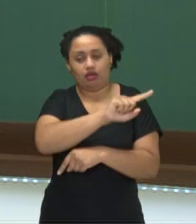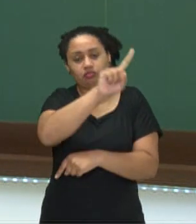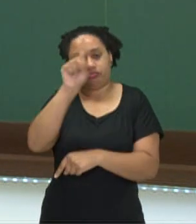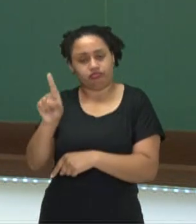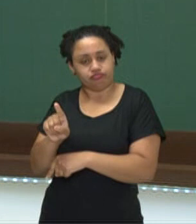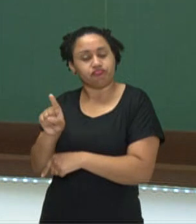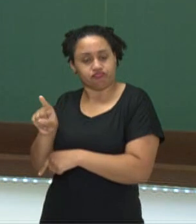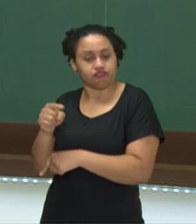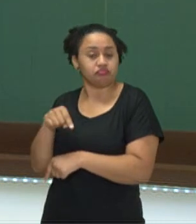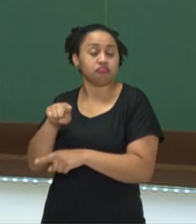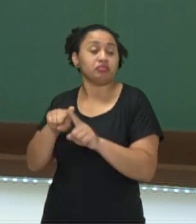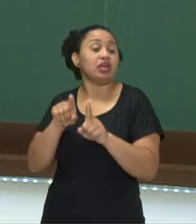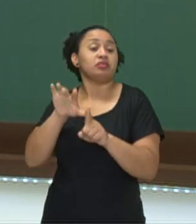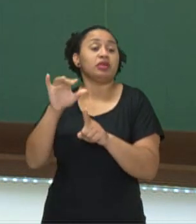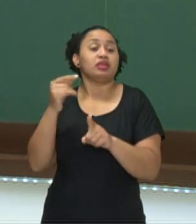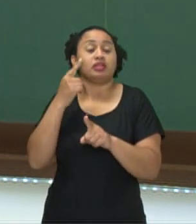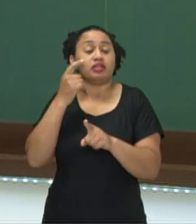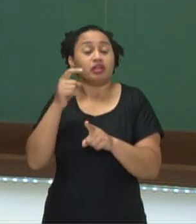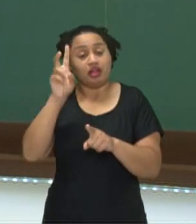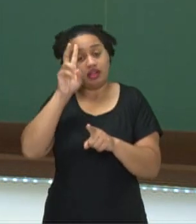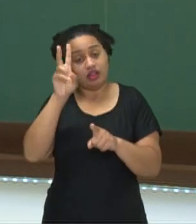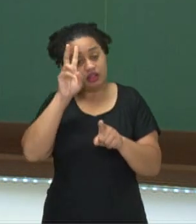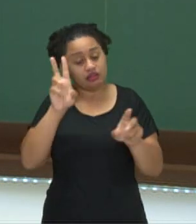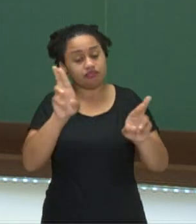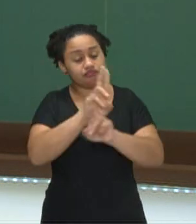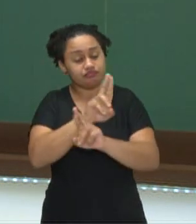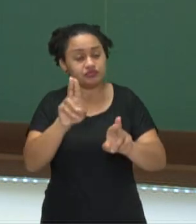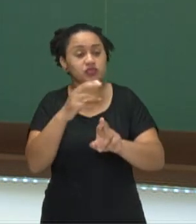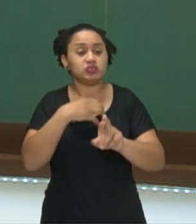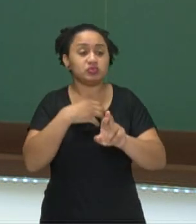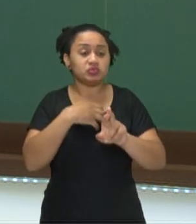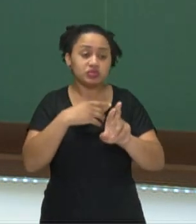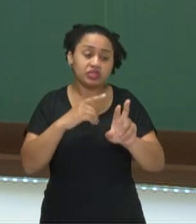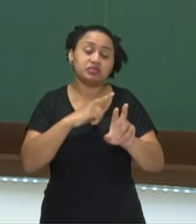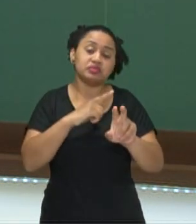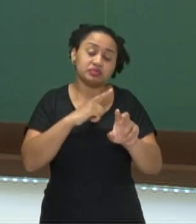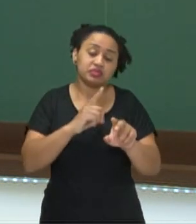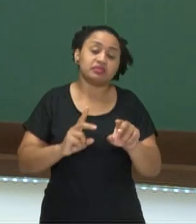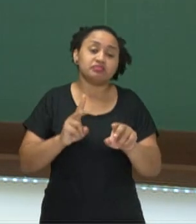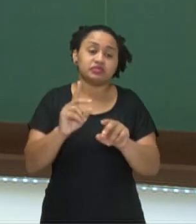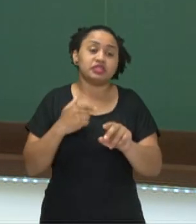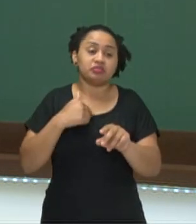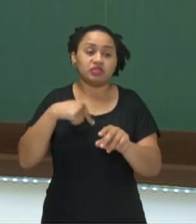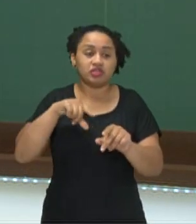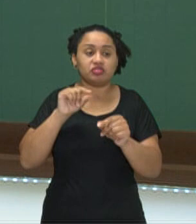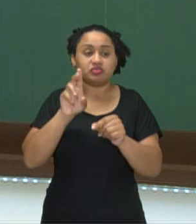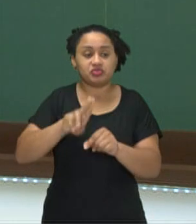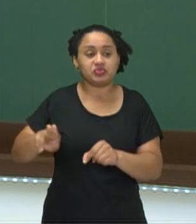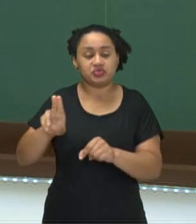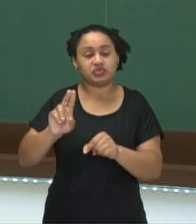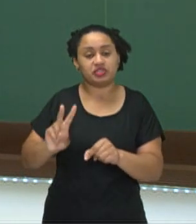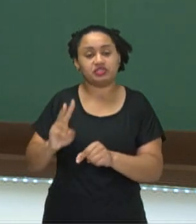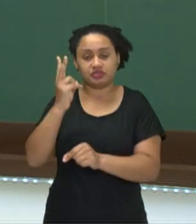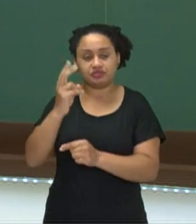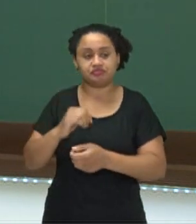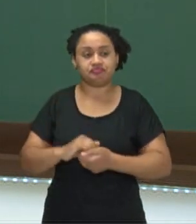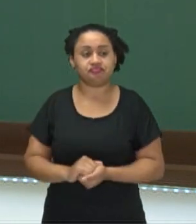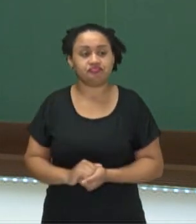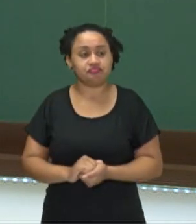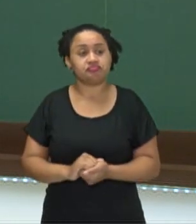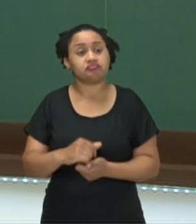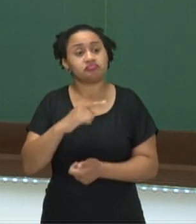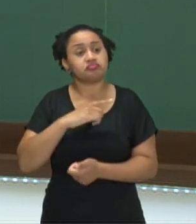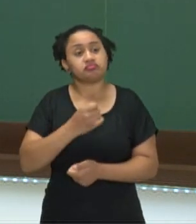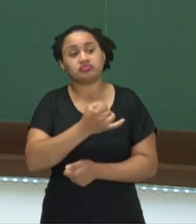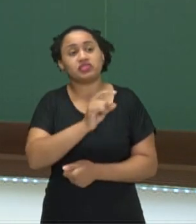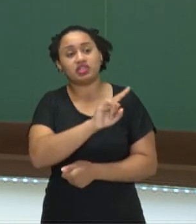lá. O que interessa é a gente lembrar de uma maneira ali e sempre a gente vai aplicar esses valores.